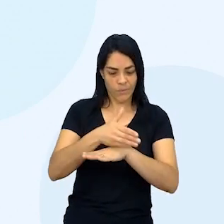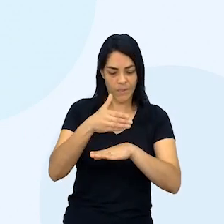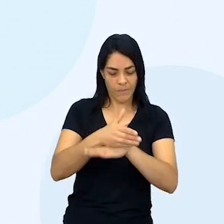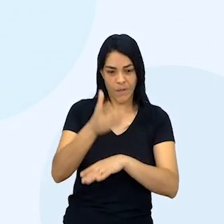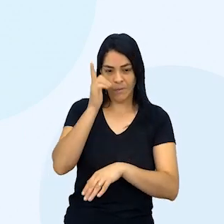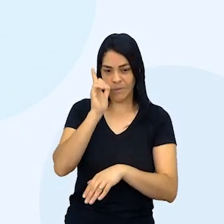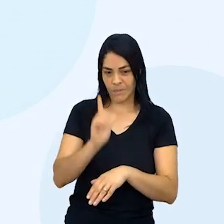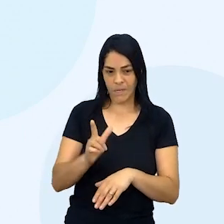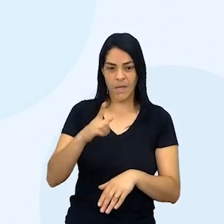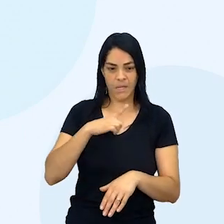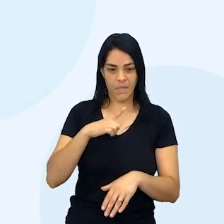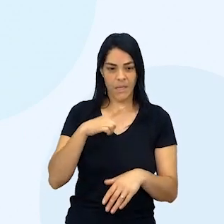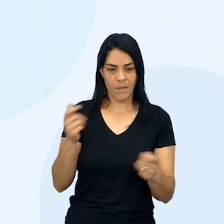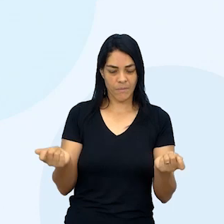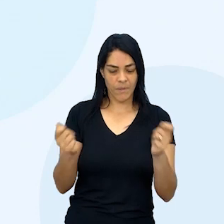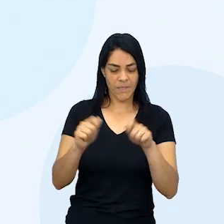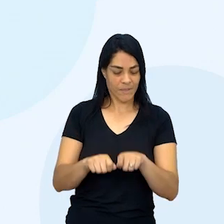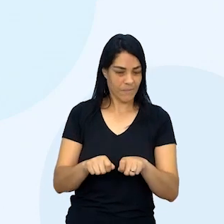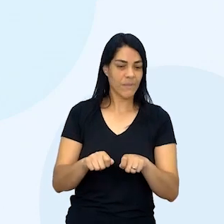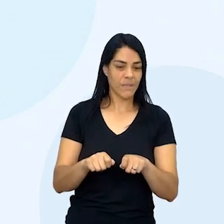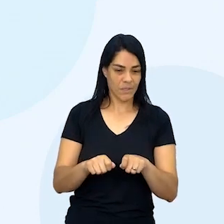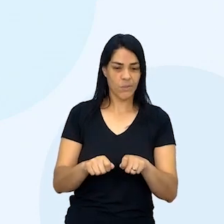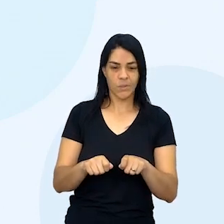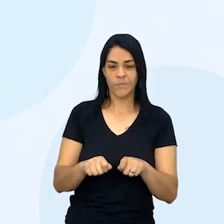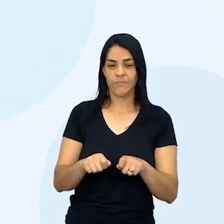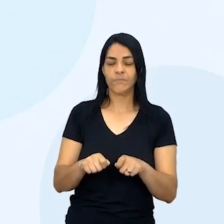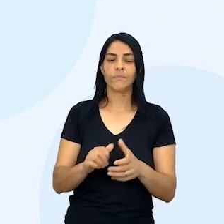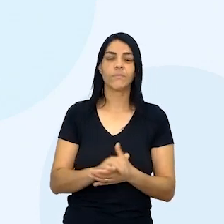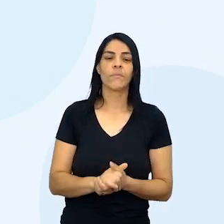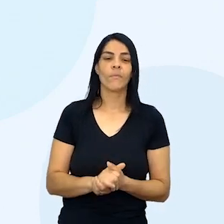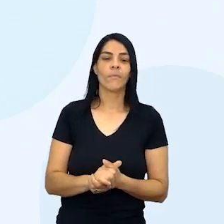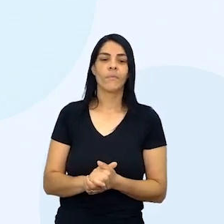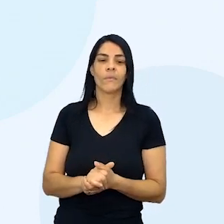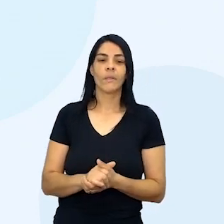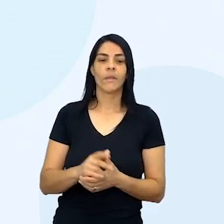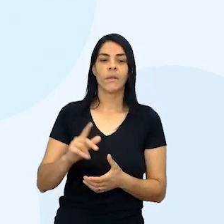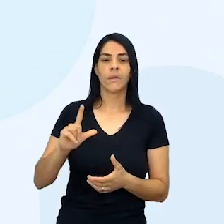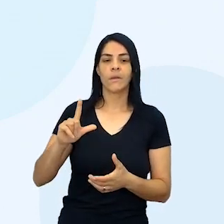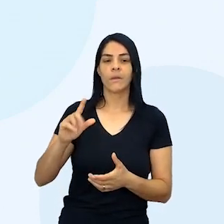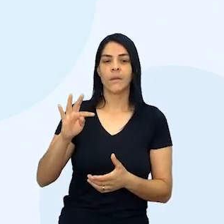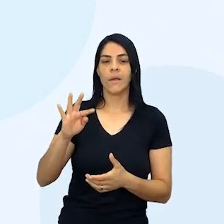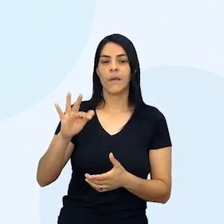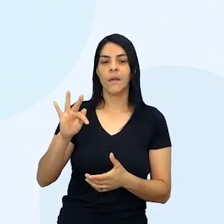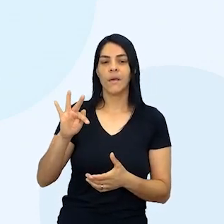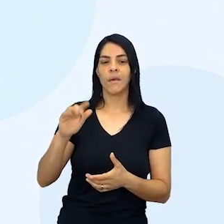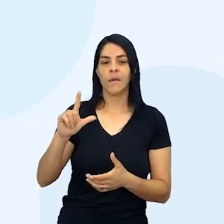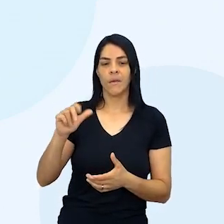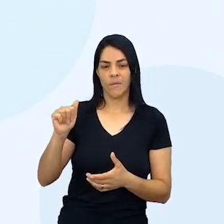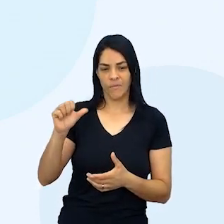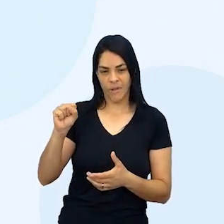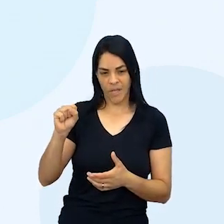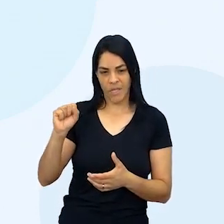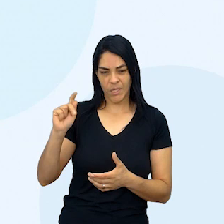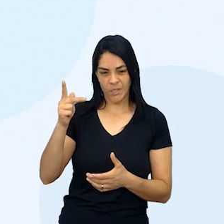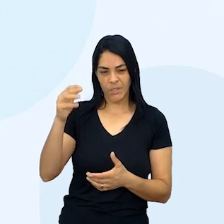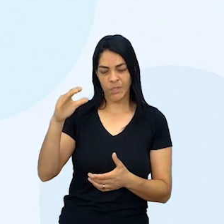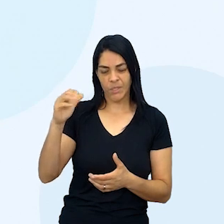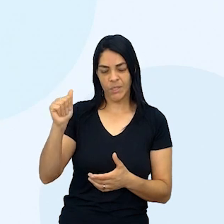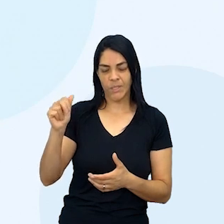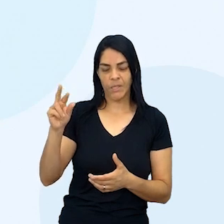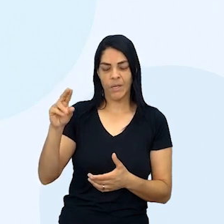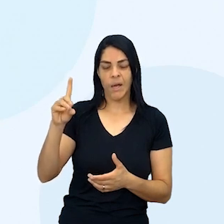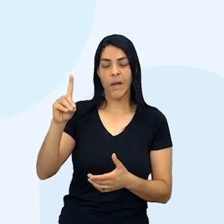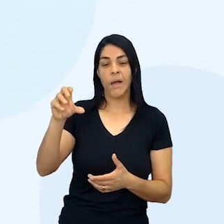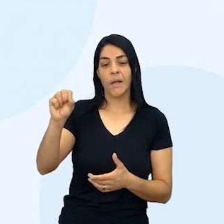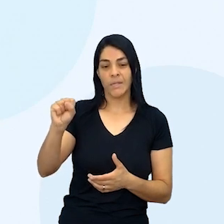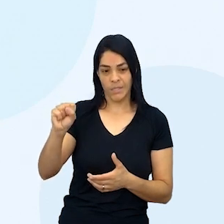exemplo, flashcards, a gente tem visto aí, né? Dentro do flashcards, o que são flashcards? São aqueles cards, né, que a gente tem,